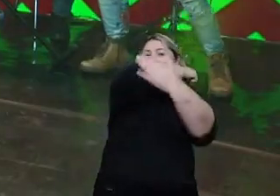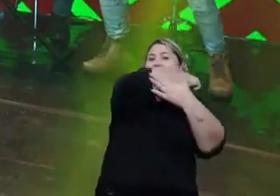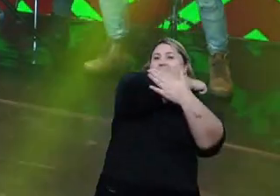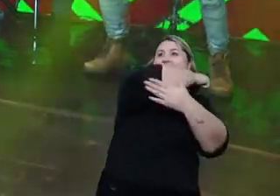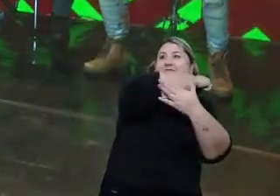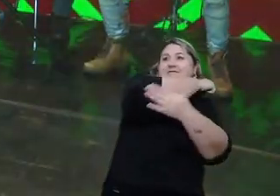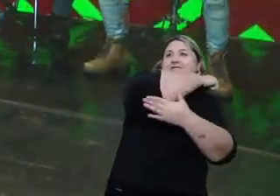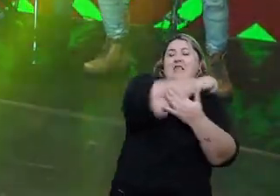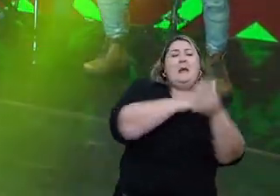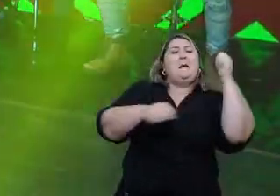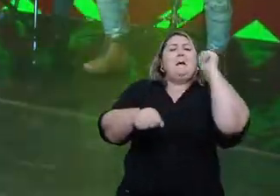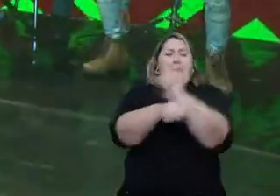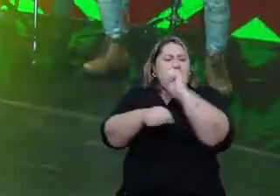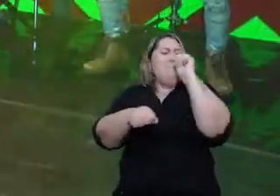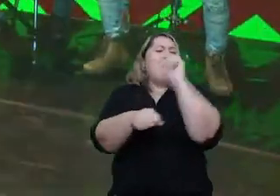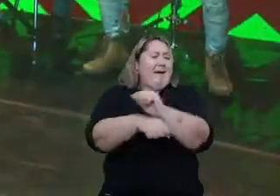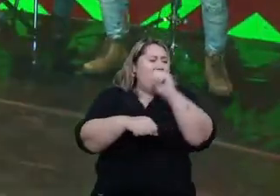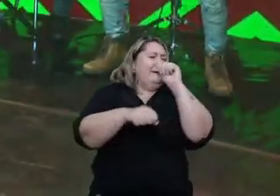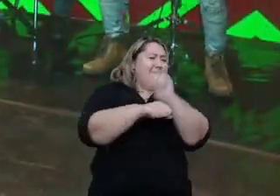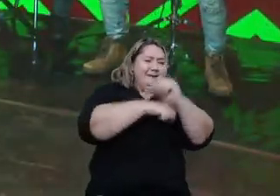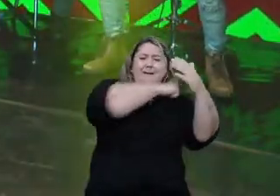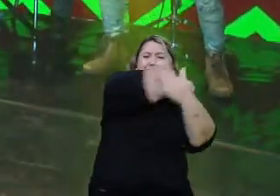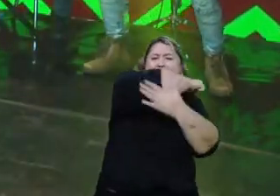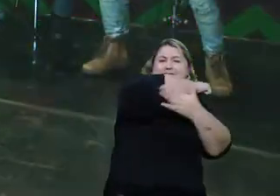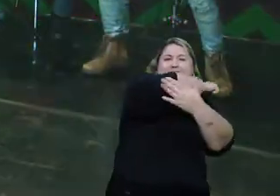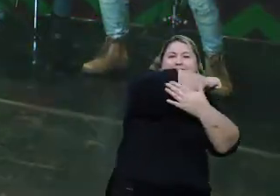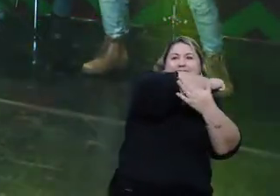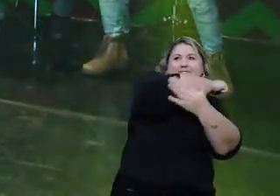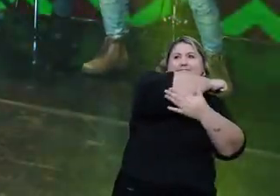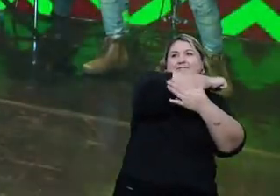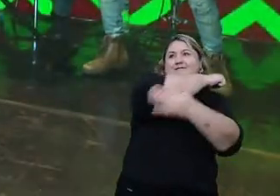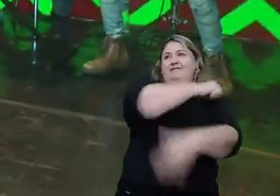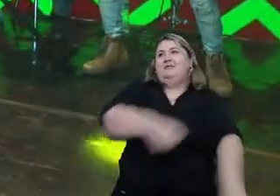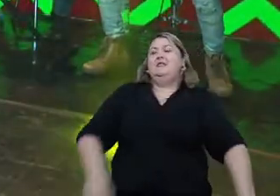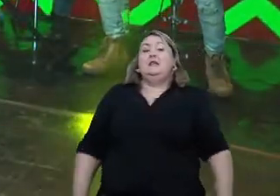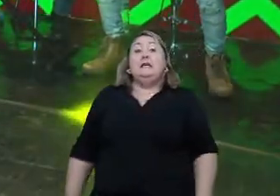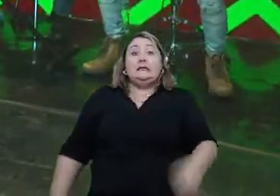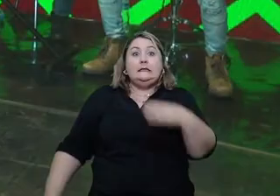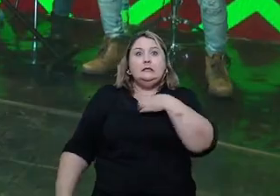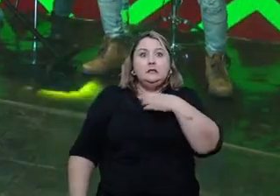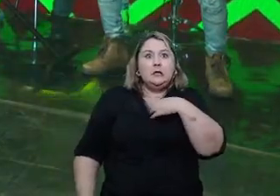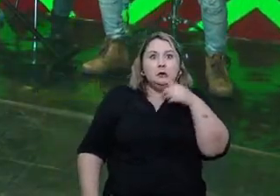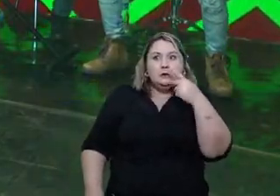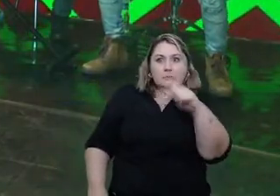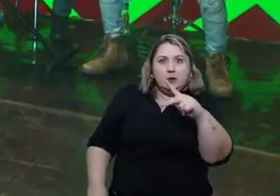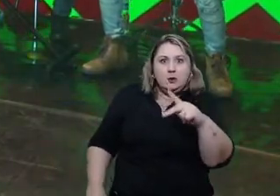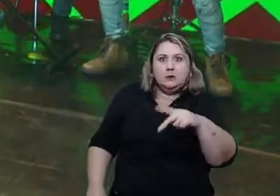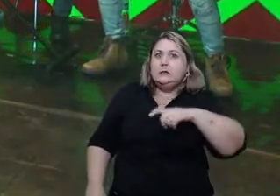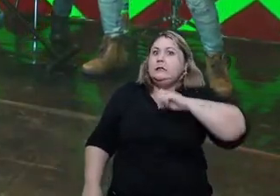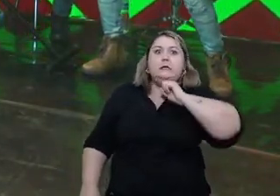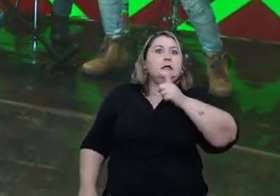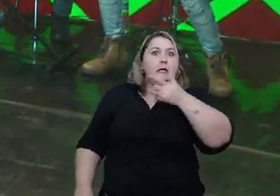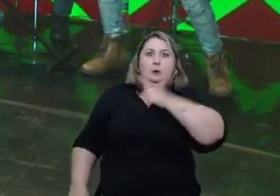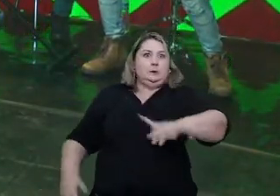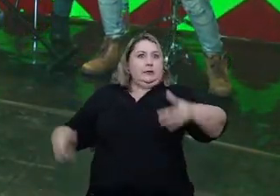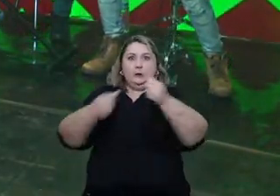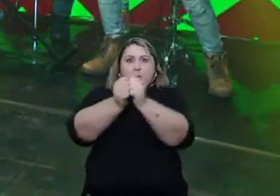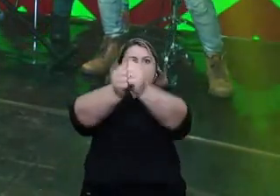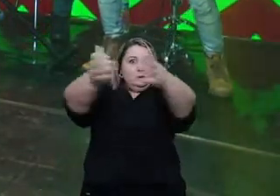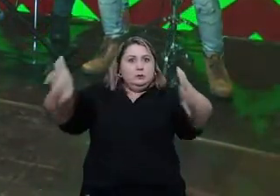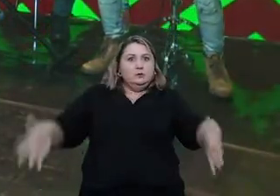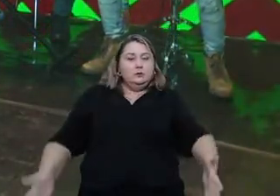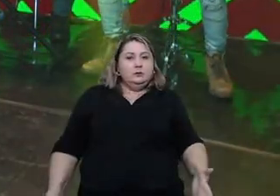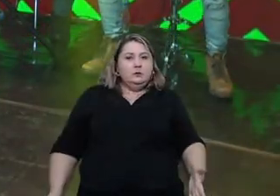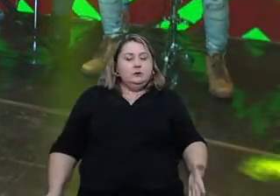vou. Ciumenta, para de ser meu ciumenta. Desse jeito nem o povo te